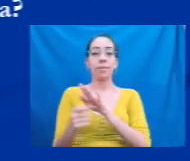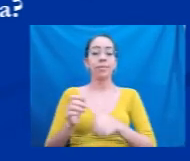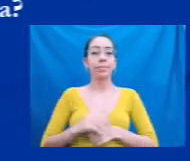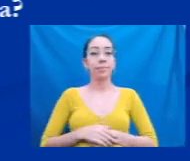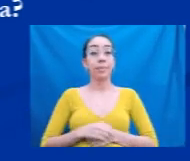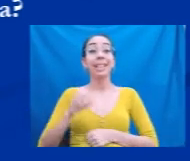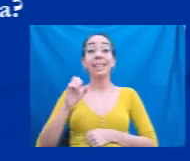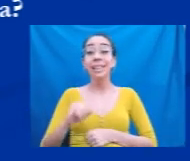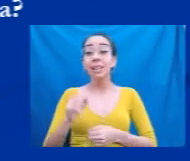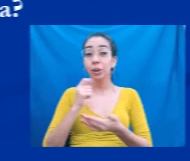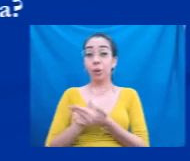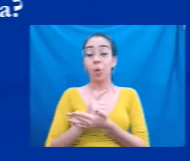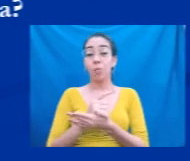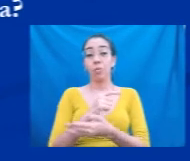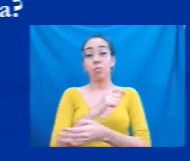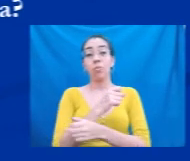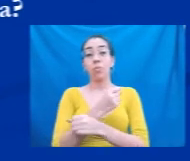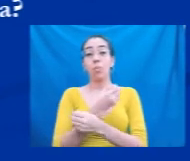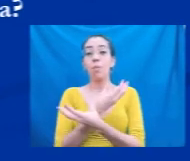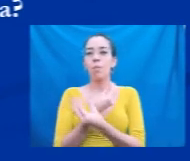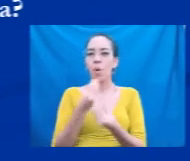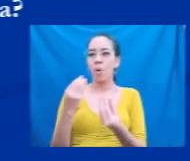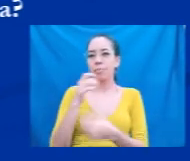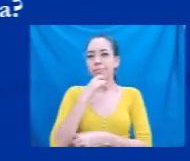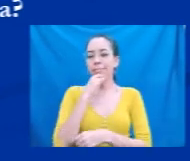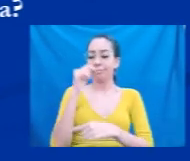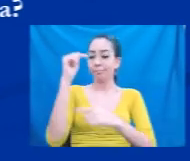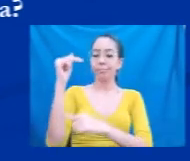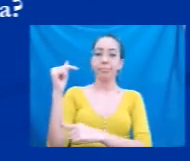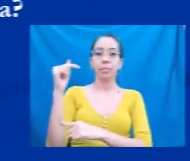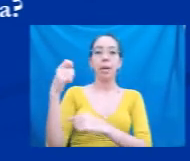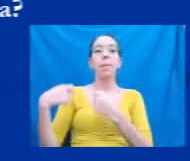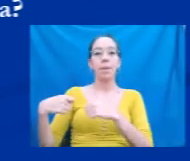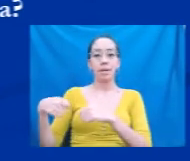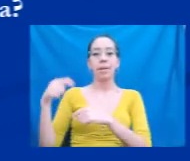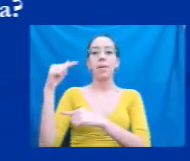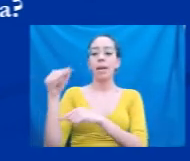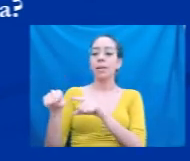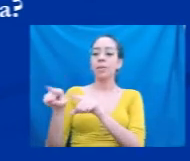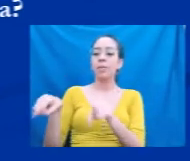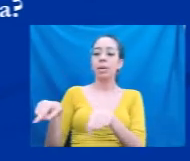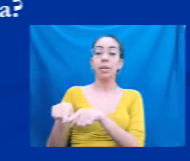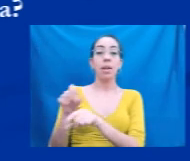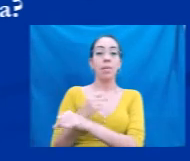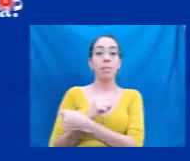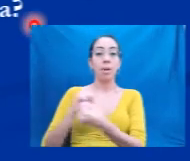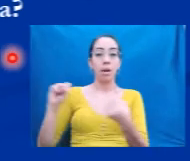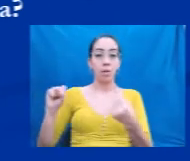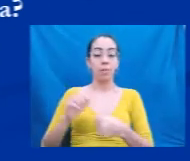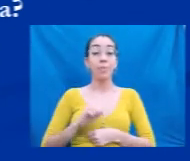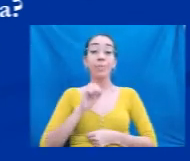ali nos almoxarifados, propriamente ditos, e em depósitos de inflamáveis. Em pequena escala, vão ser